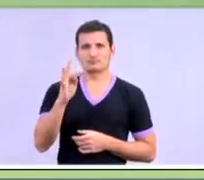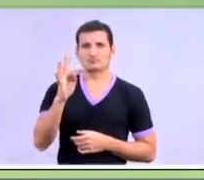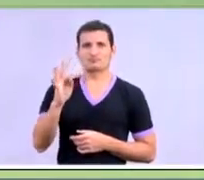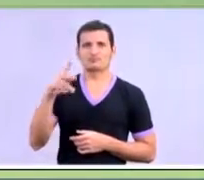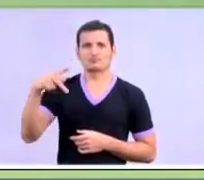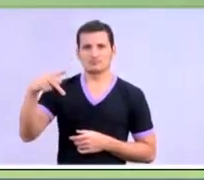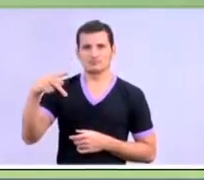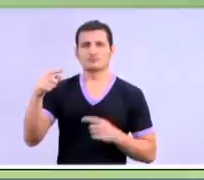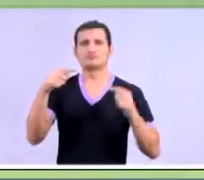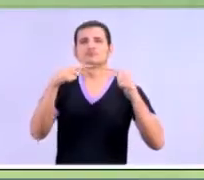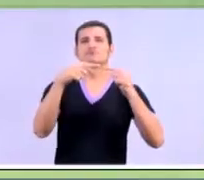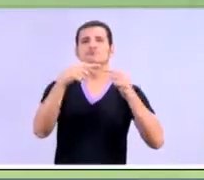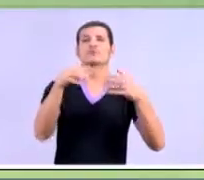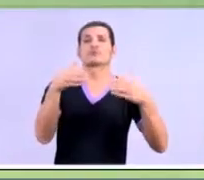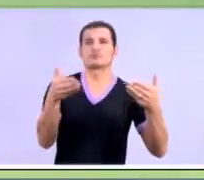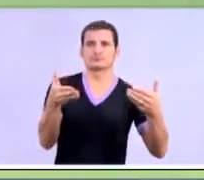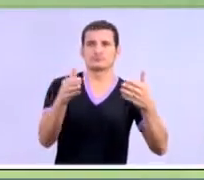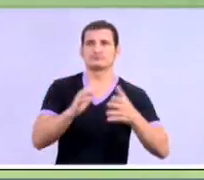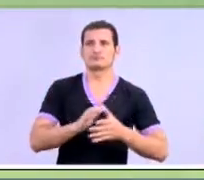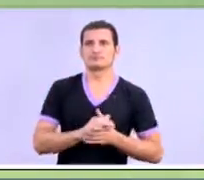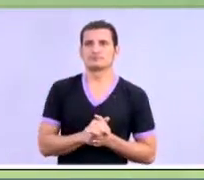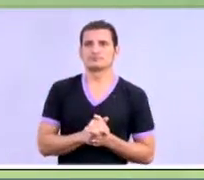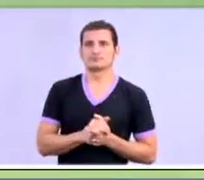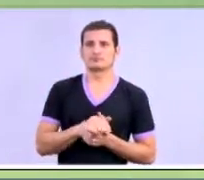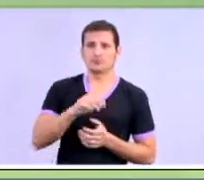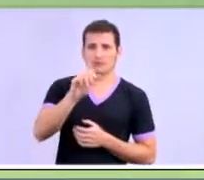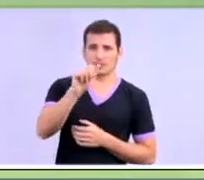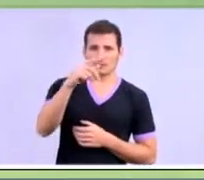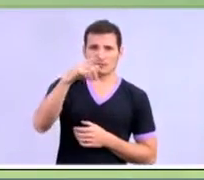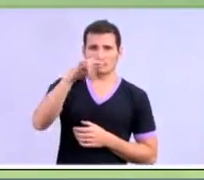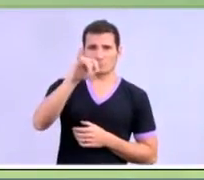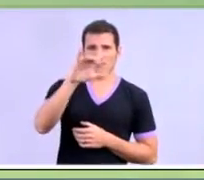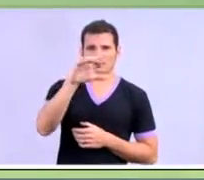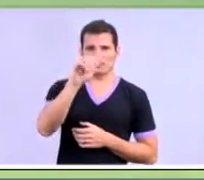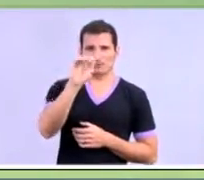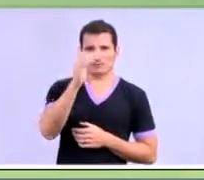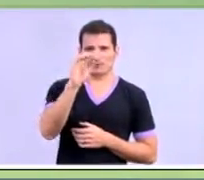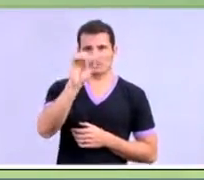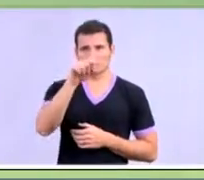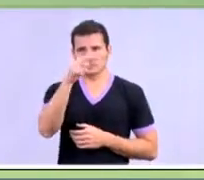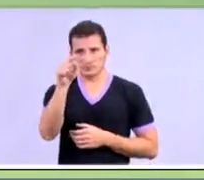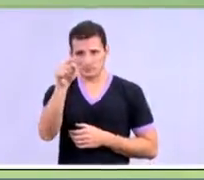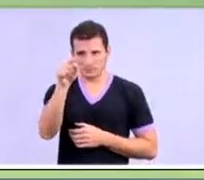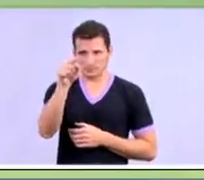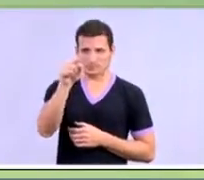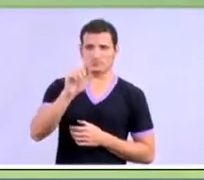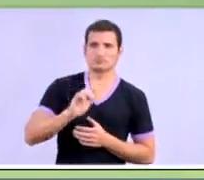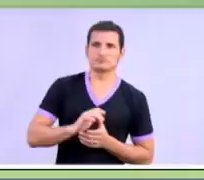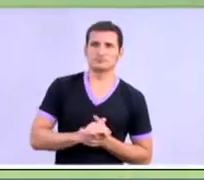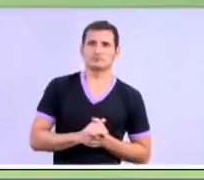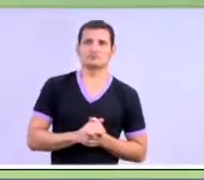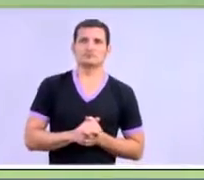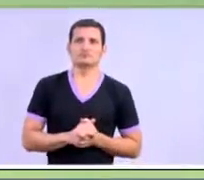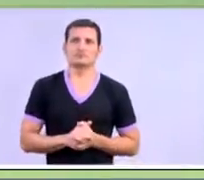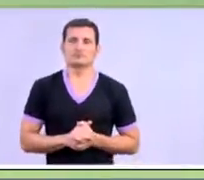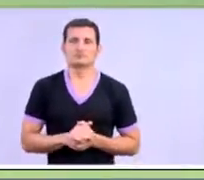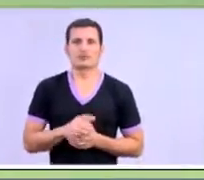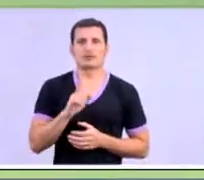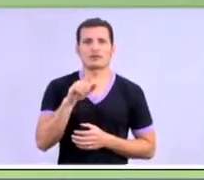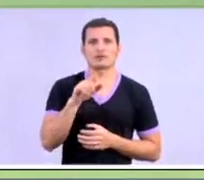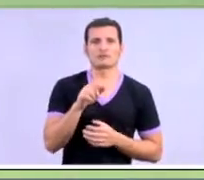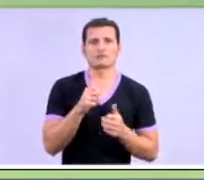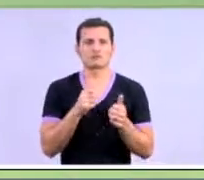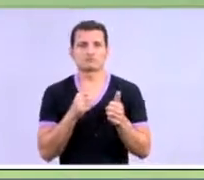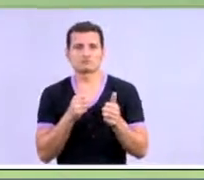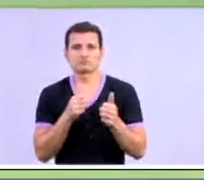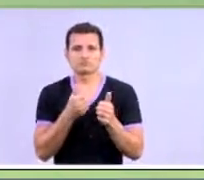está associada ao quê? A camada de aplicação, que foi o que a gente falou mais cedo, né? Que é a camada mais próxima do